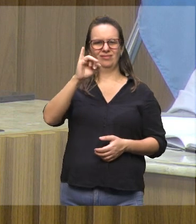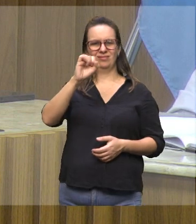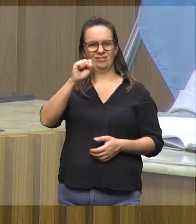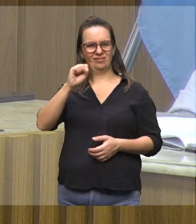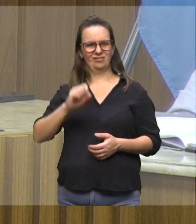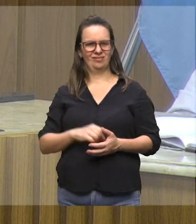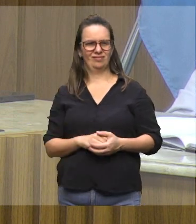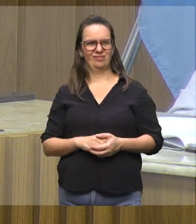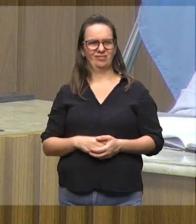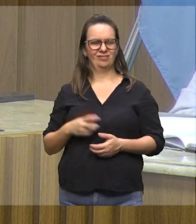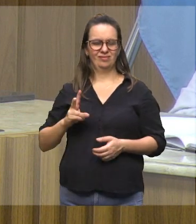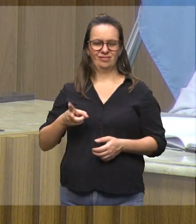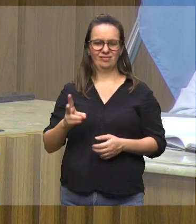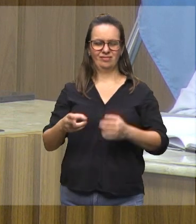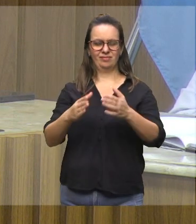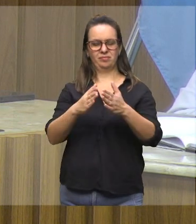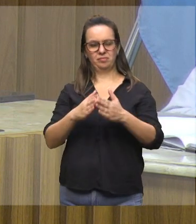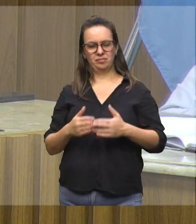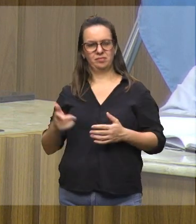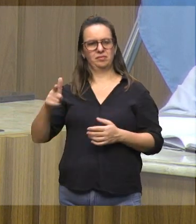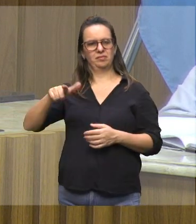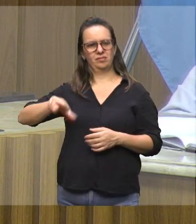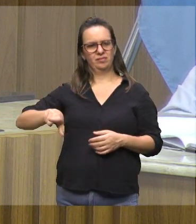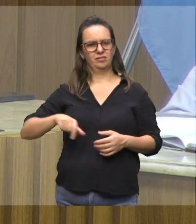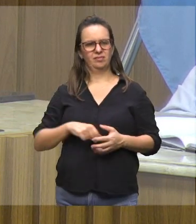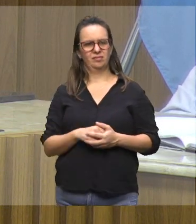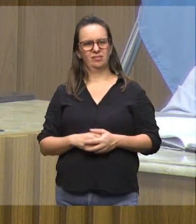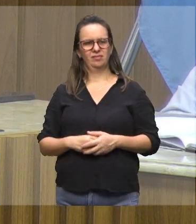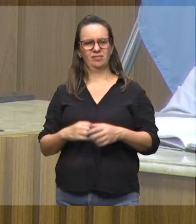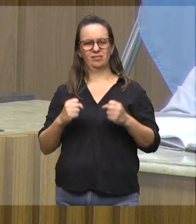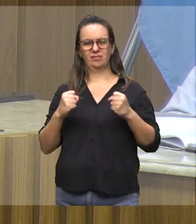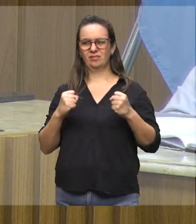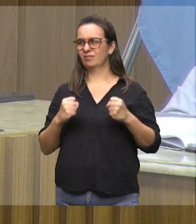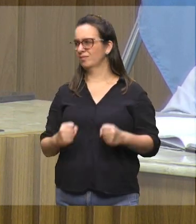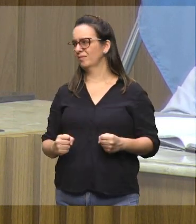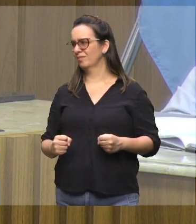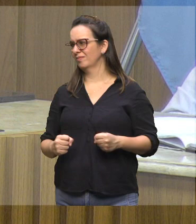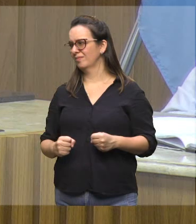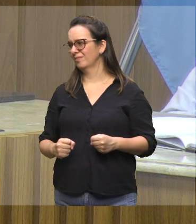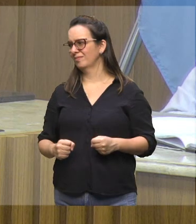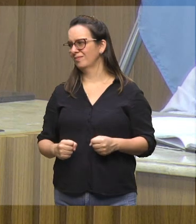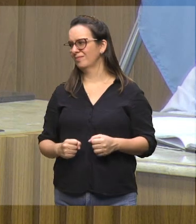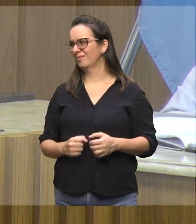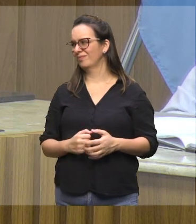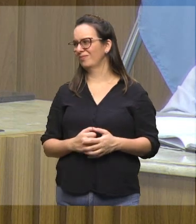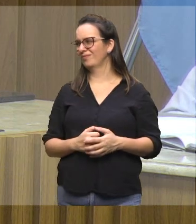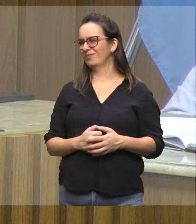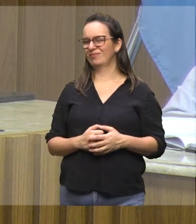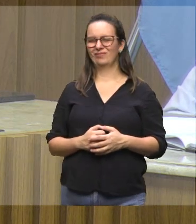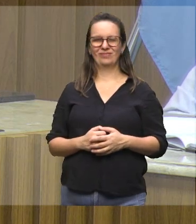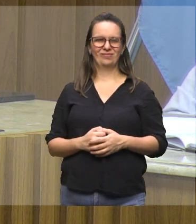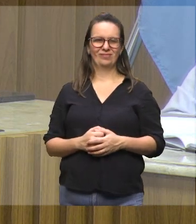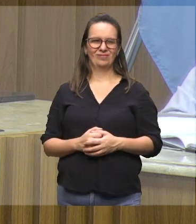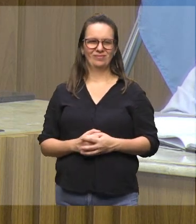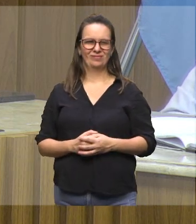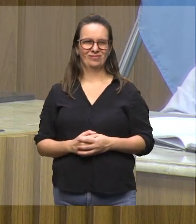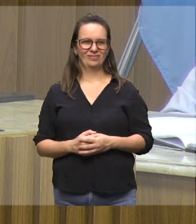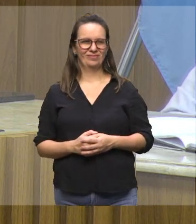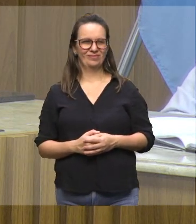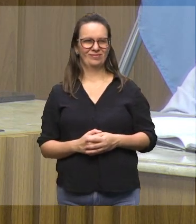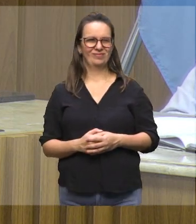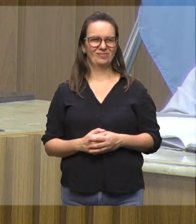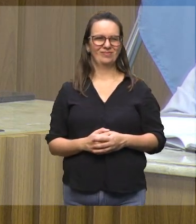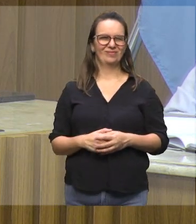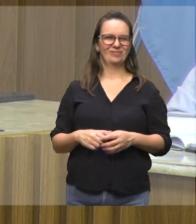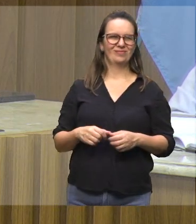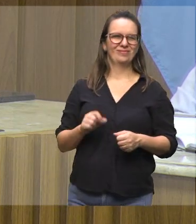deixar de cobrar mais uma vez, né, que possa estar enviando para esta Casa de Leis o Refis. As pessoas estão nos cobrando,